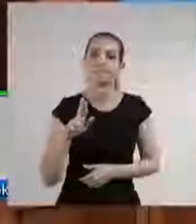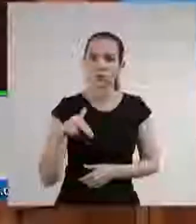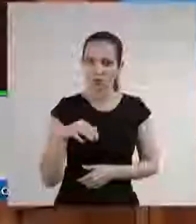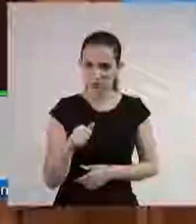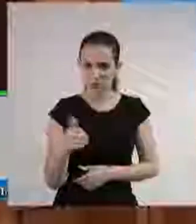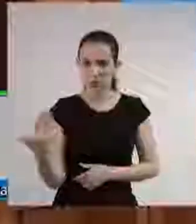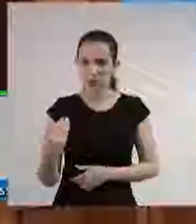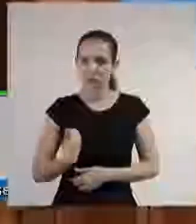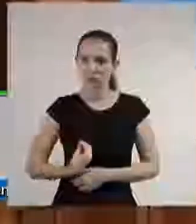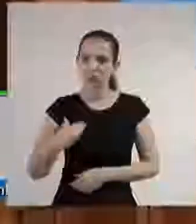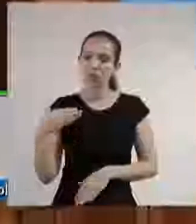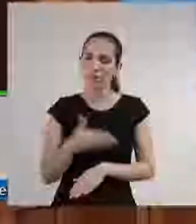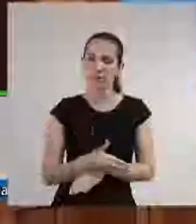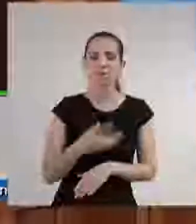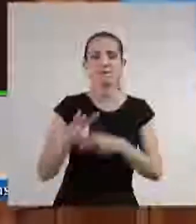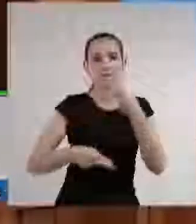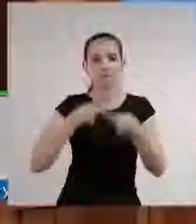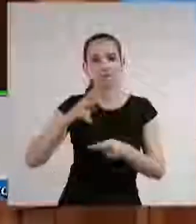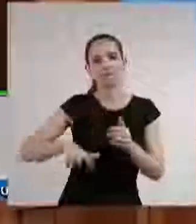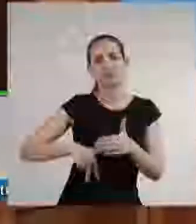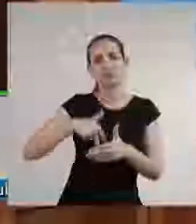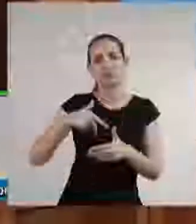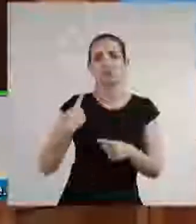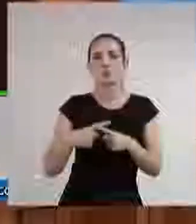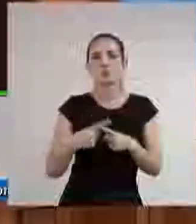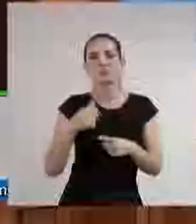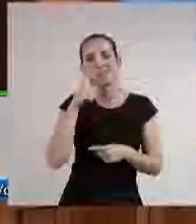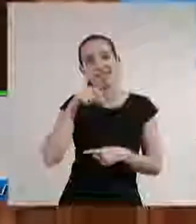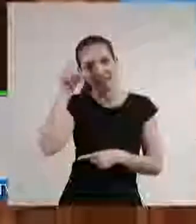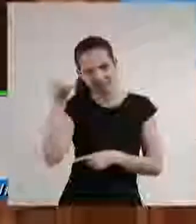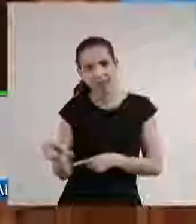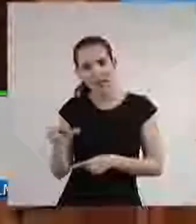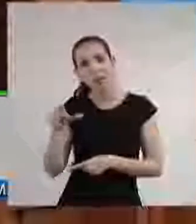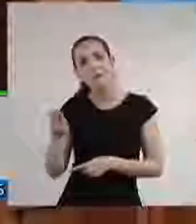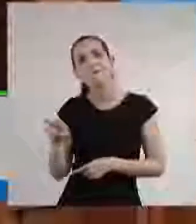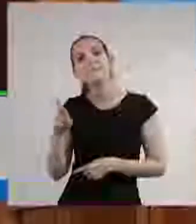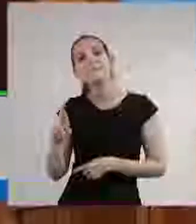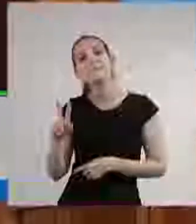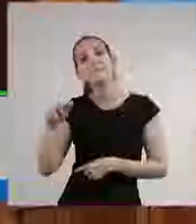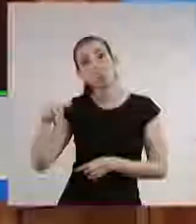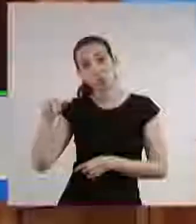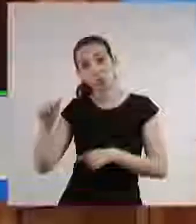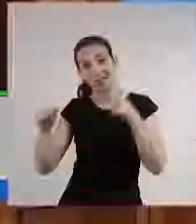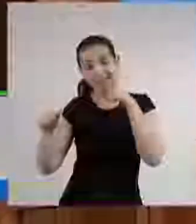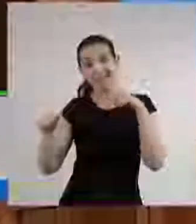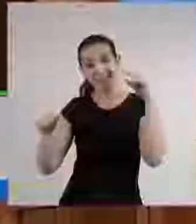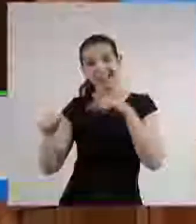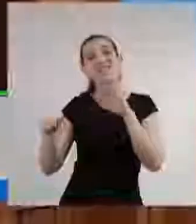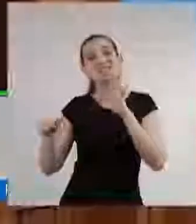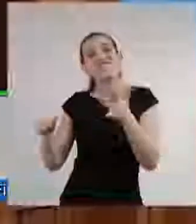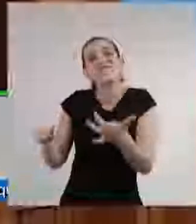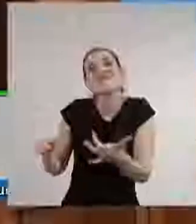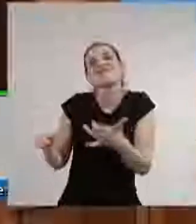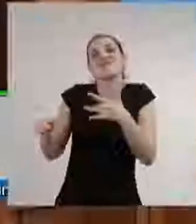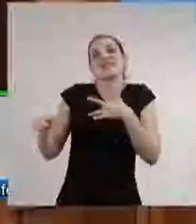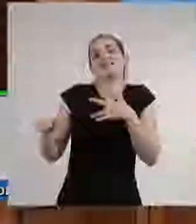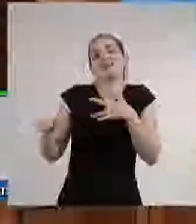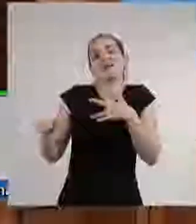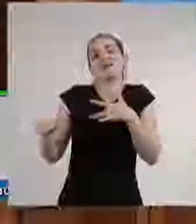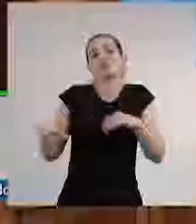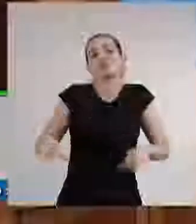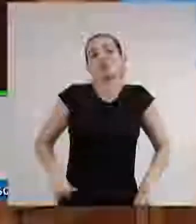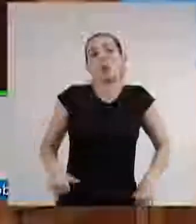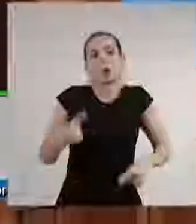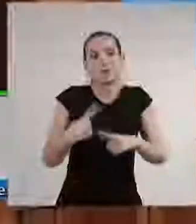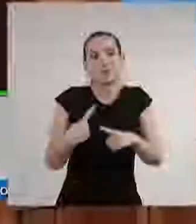presente aqui, usará da palavra, porque ela, deputado João Grandão, foi uma das pessoas que fora vítima da